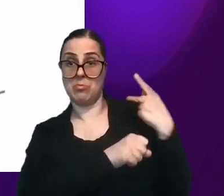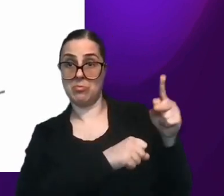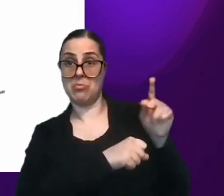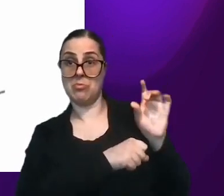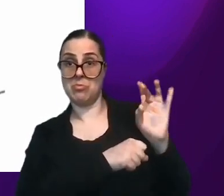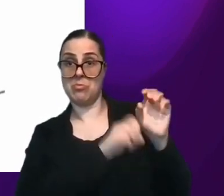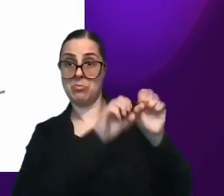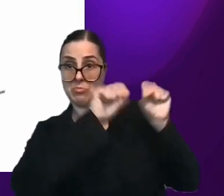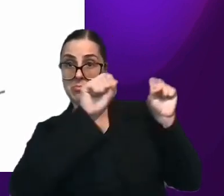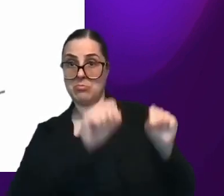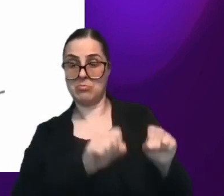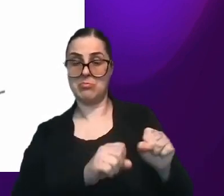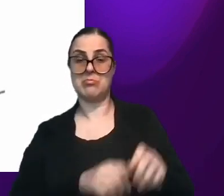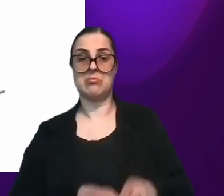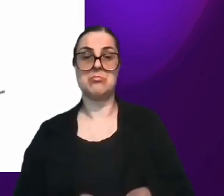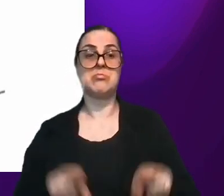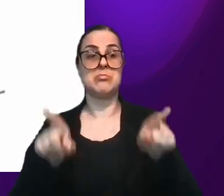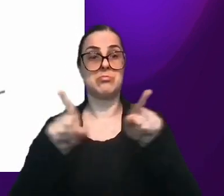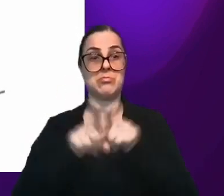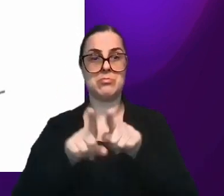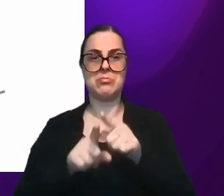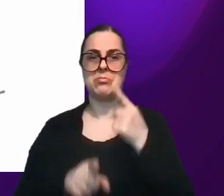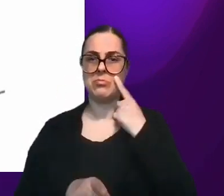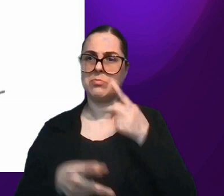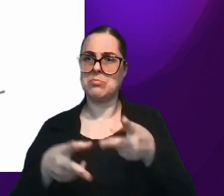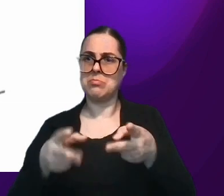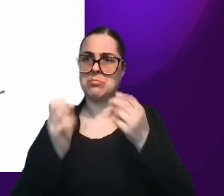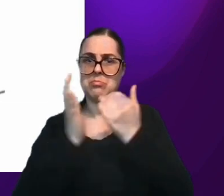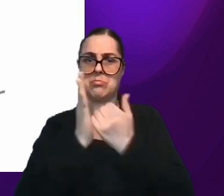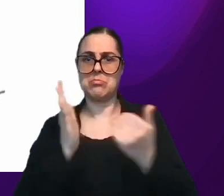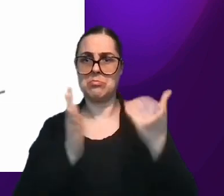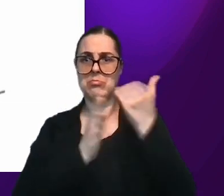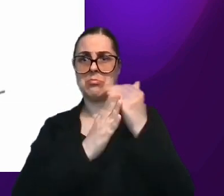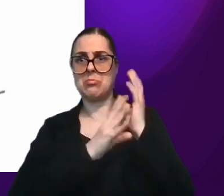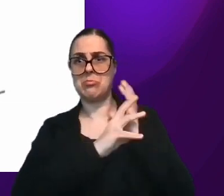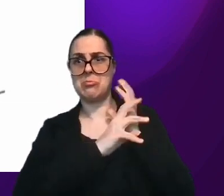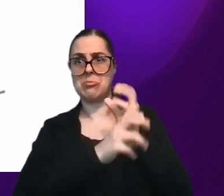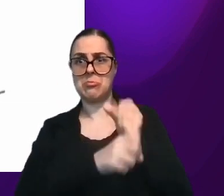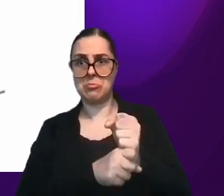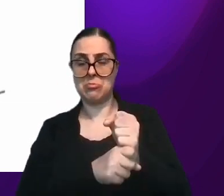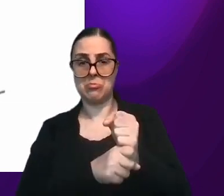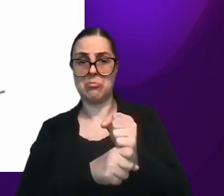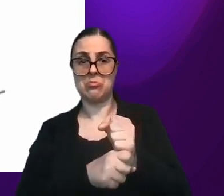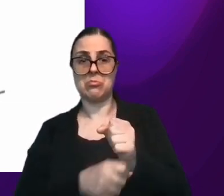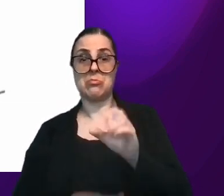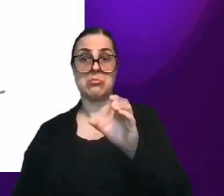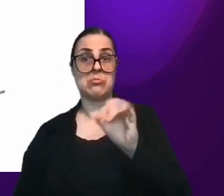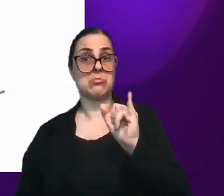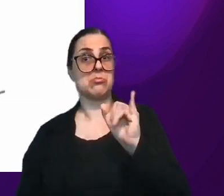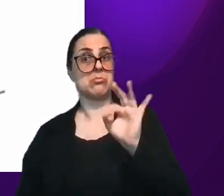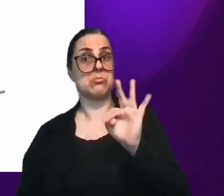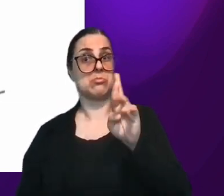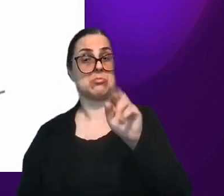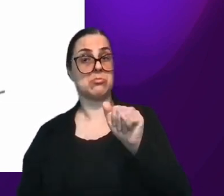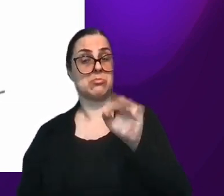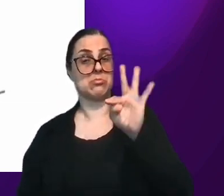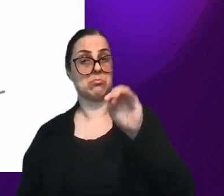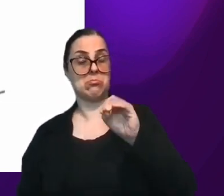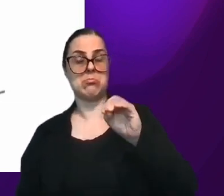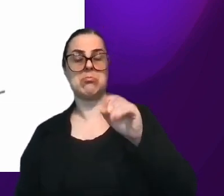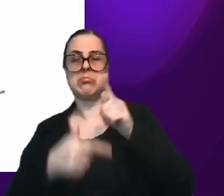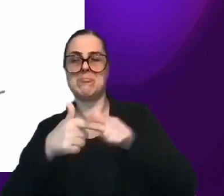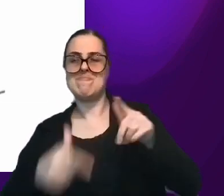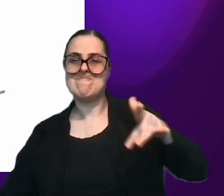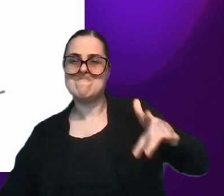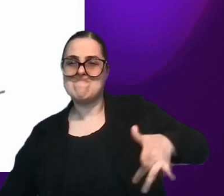de citrato, quando é que você percebe isso? Nos pacientes com disfunção hepática grave, nos pacientes que estão com hiperlactatemia,